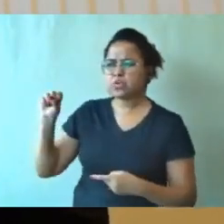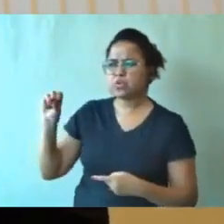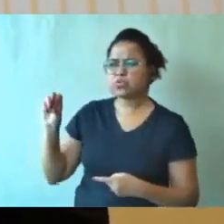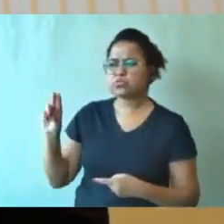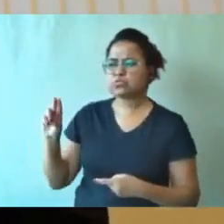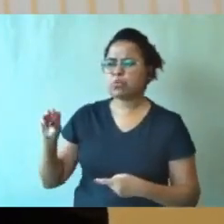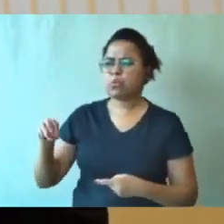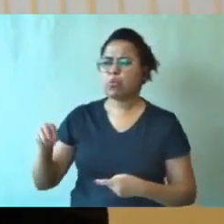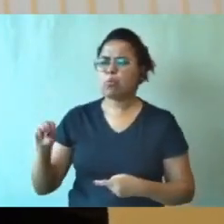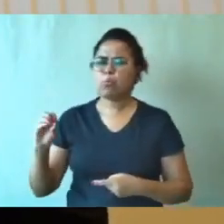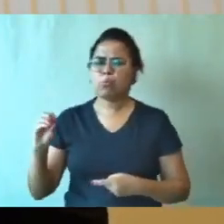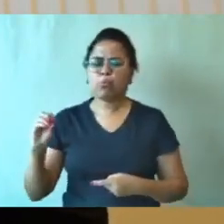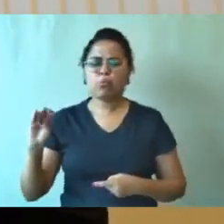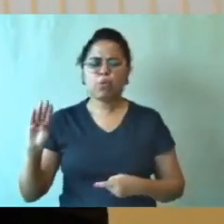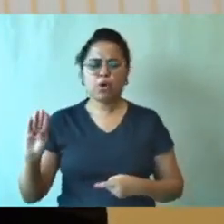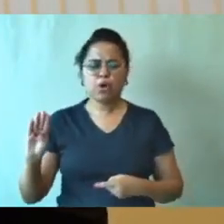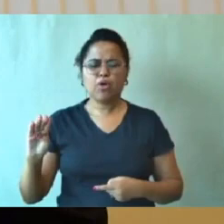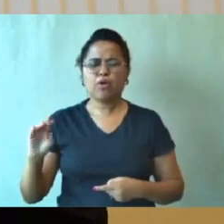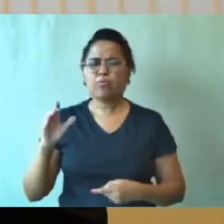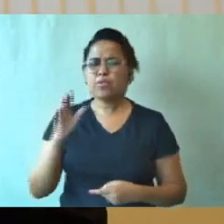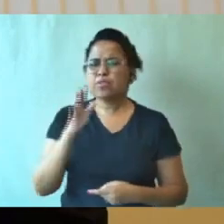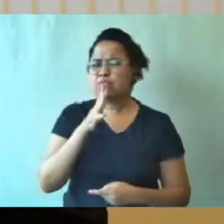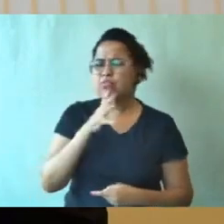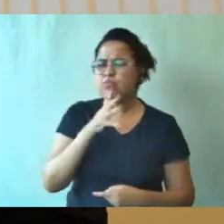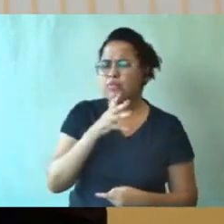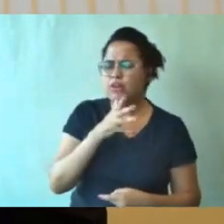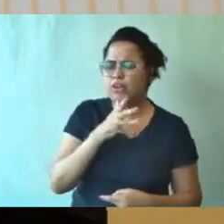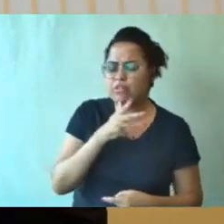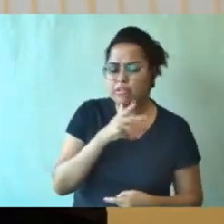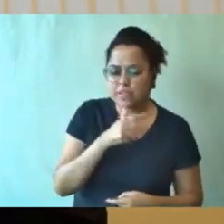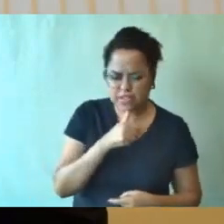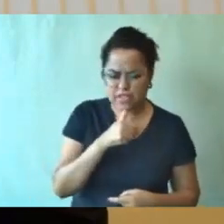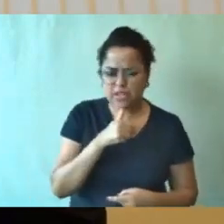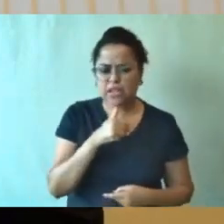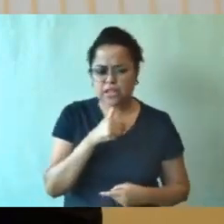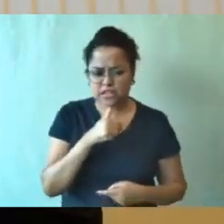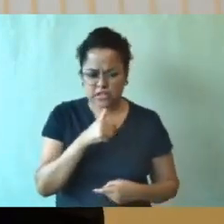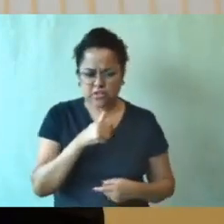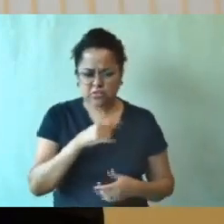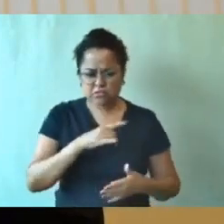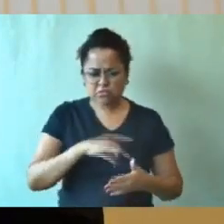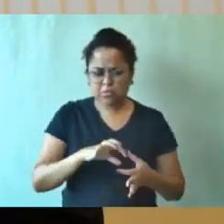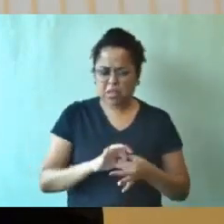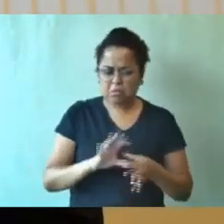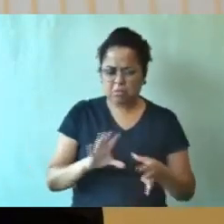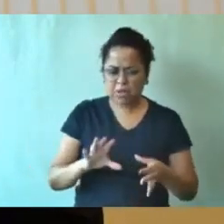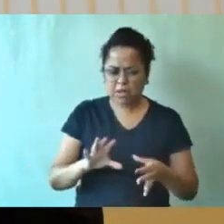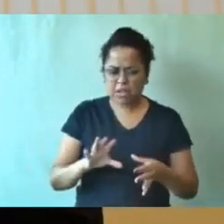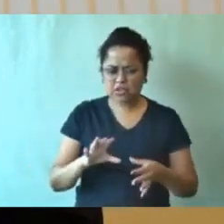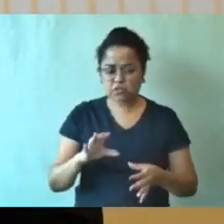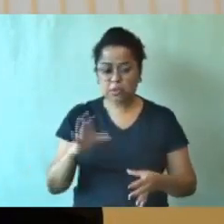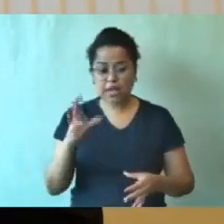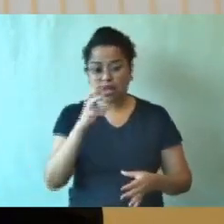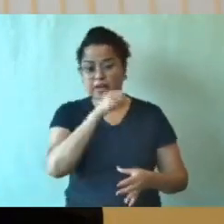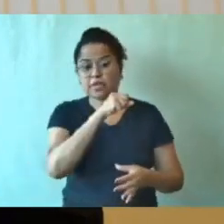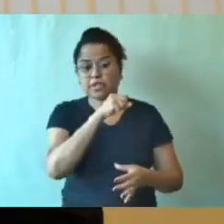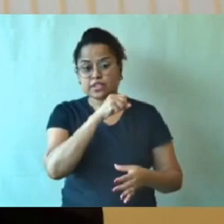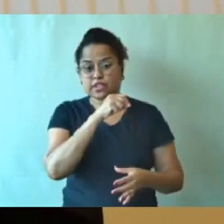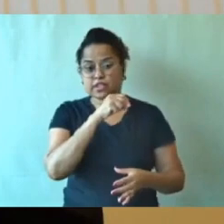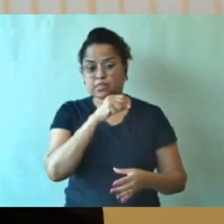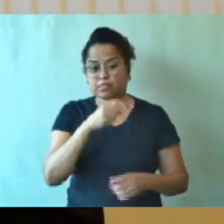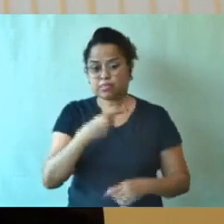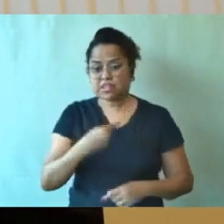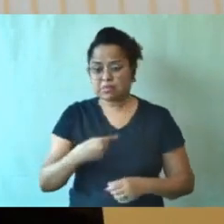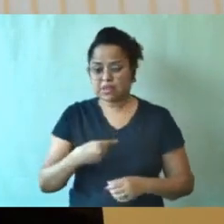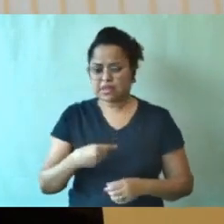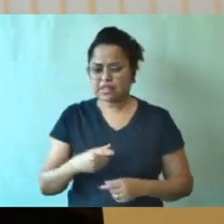a esse pedido, já que tratava-se de uma emergência em cima da saída da Torres do sistema? Qual